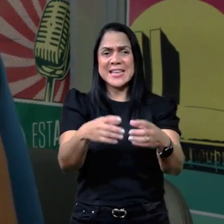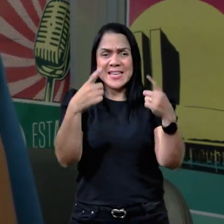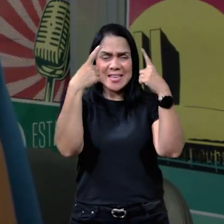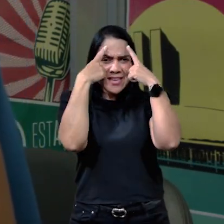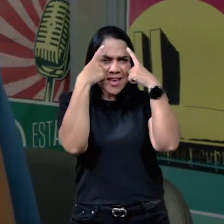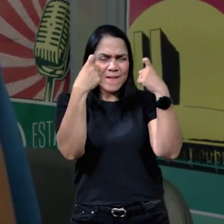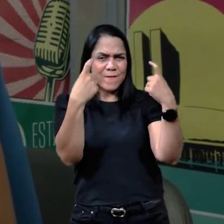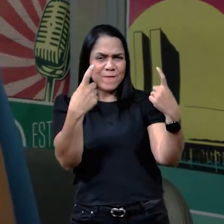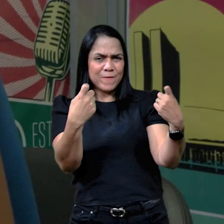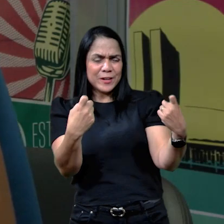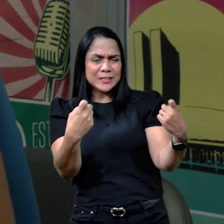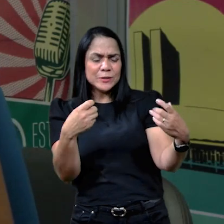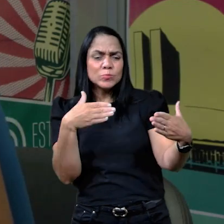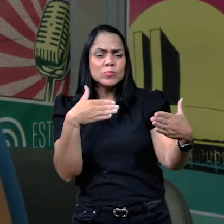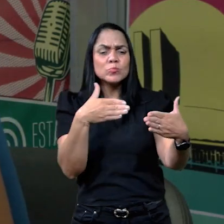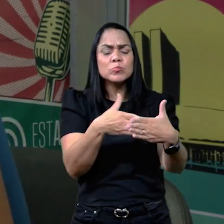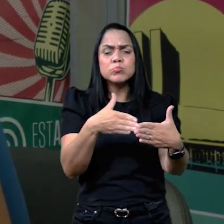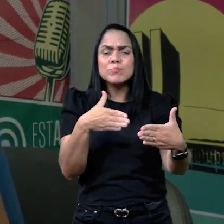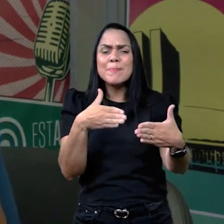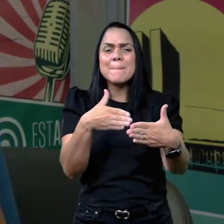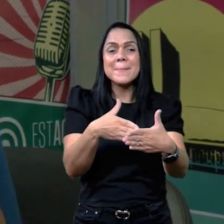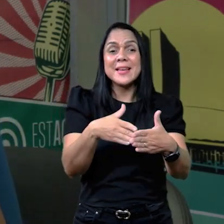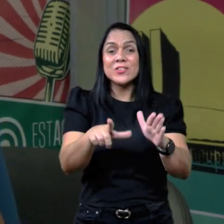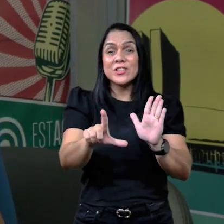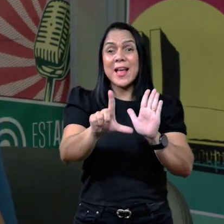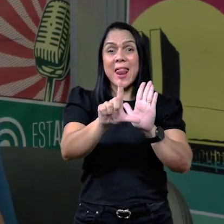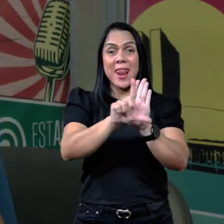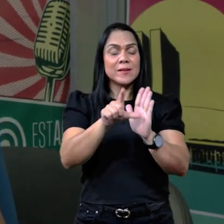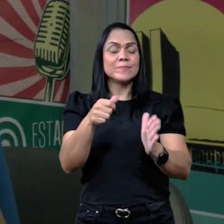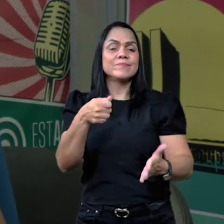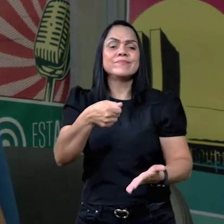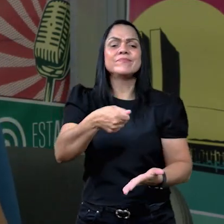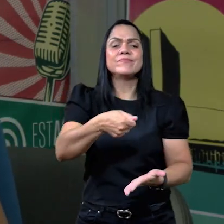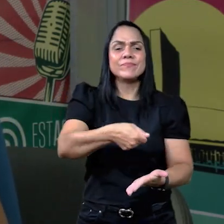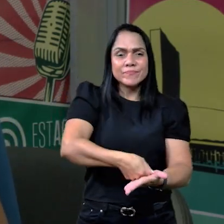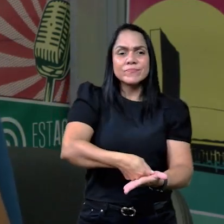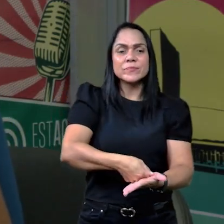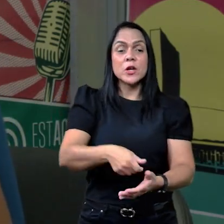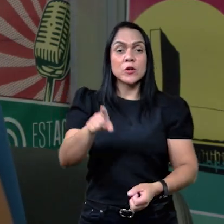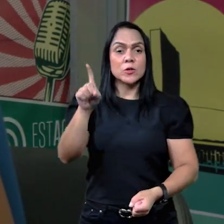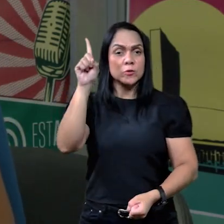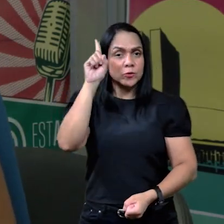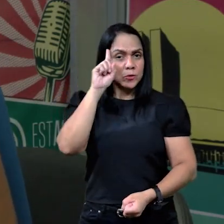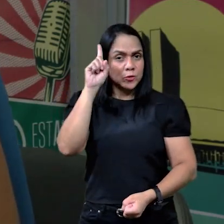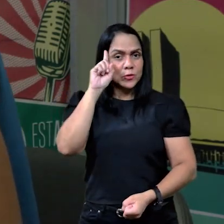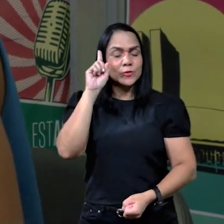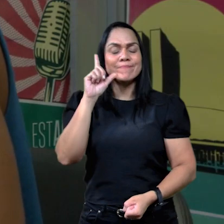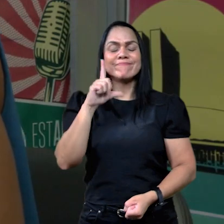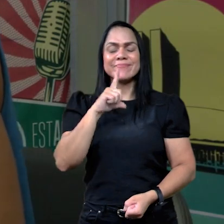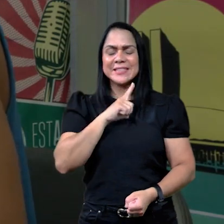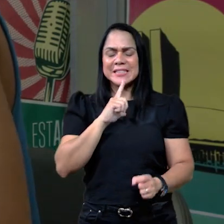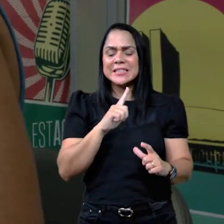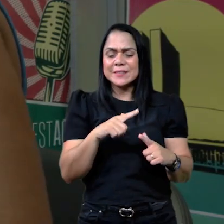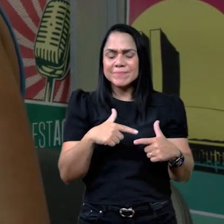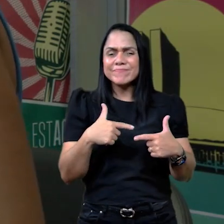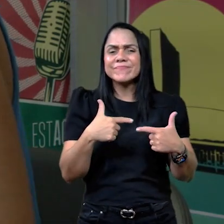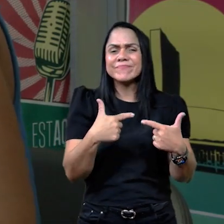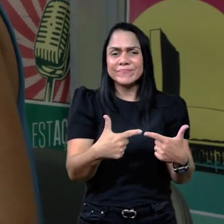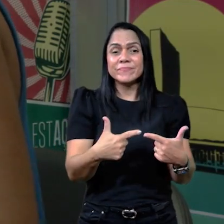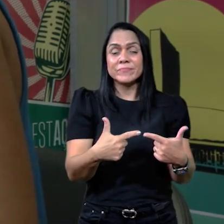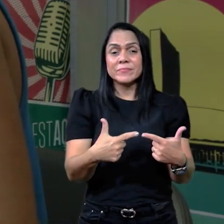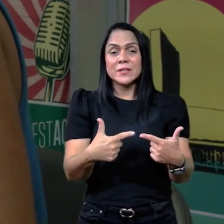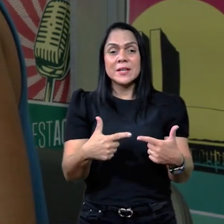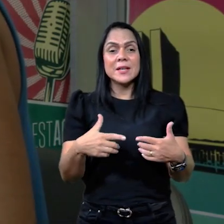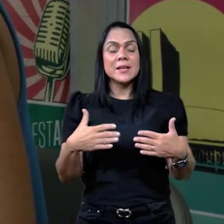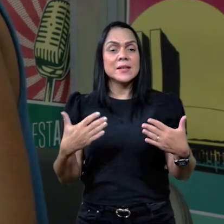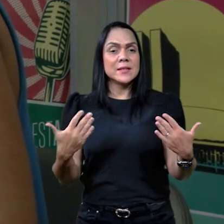Toda essa violência impede que essa lei seja aplicada, né, no seu dia a dia. Então, tem uma resistência muito grande.